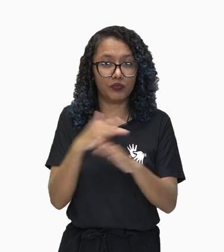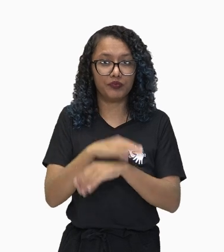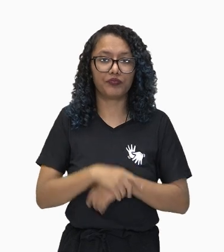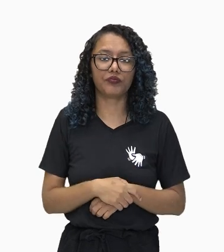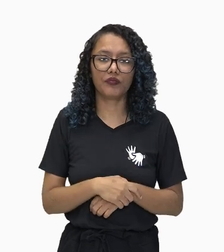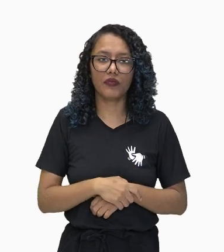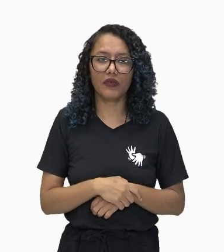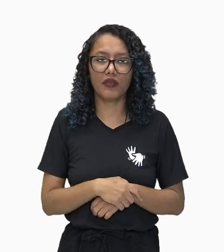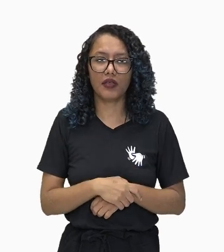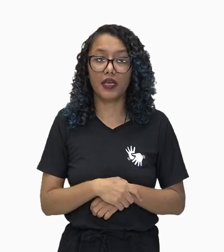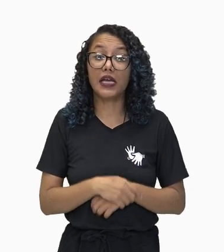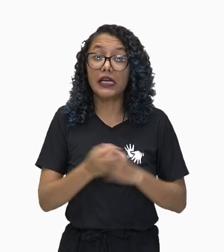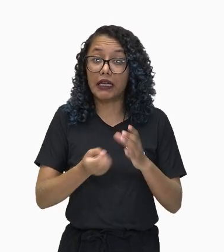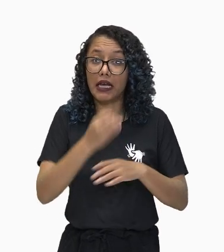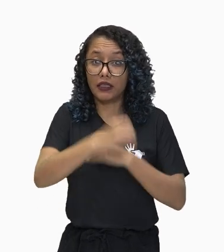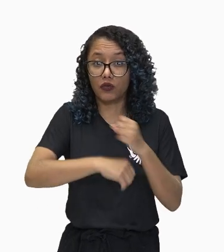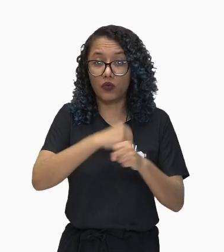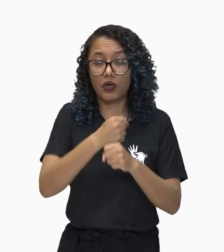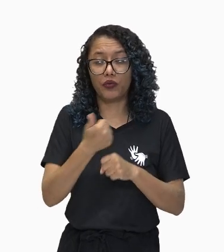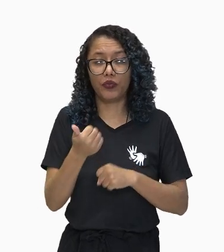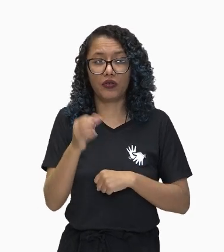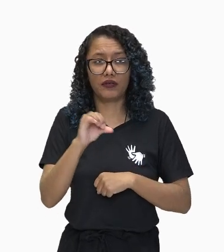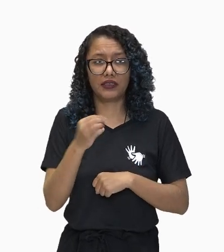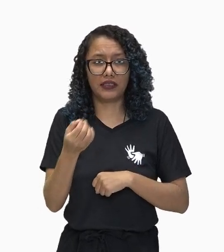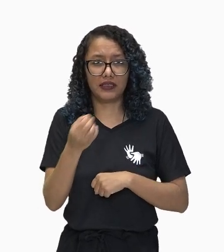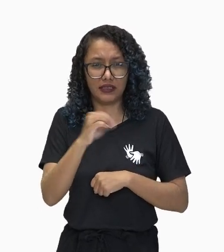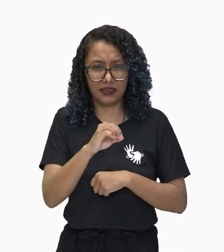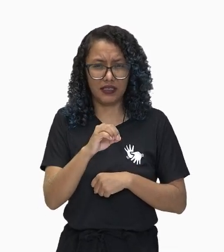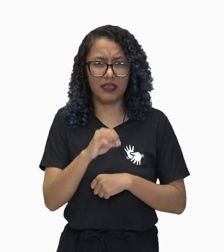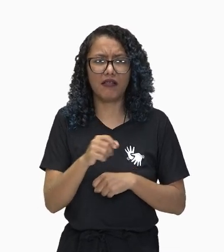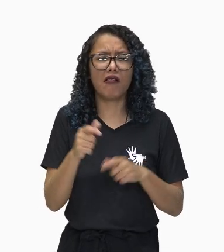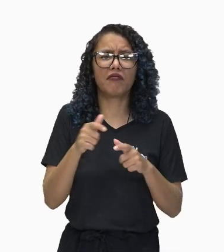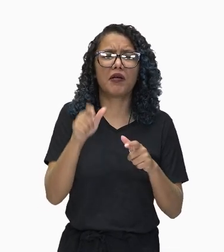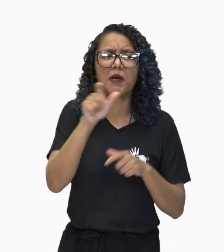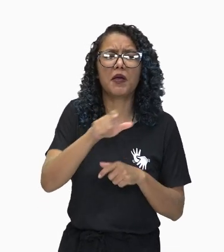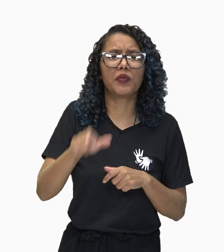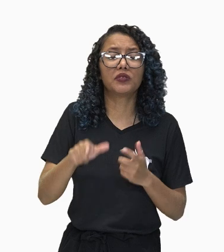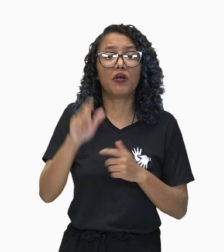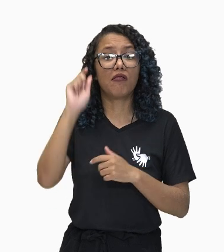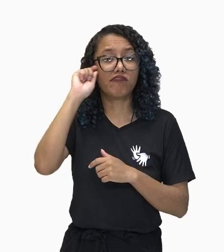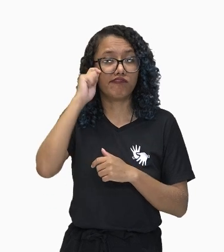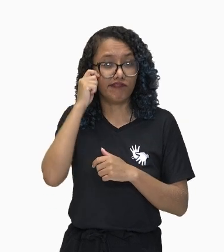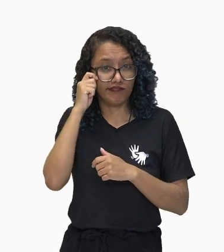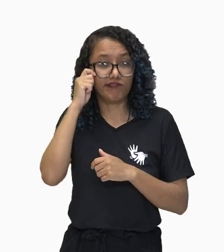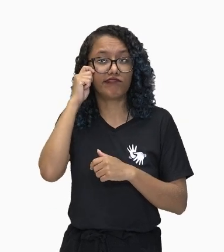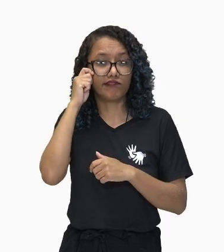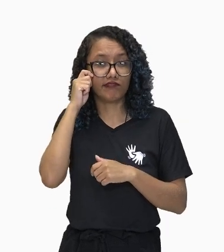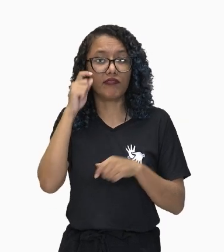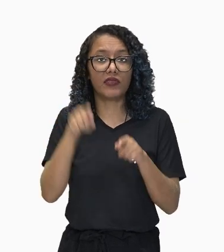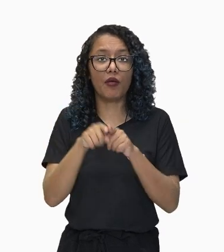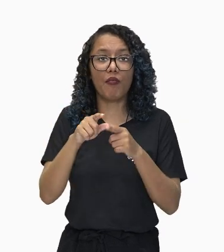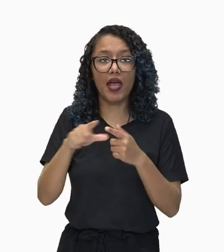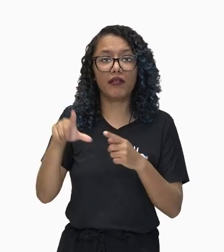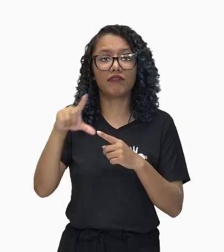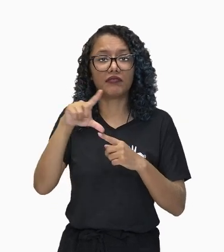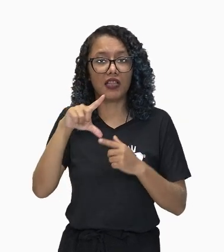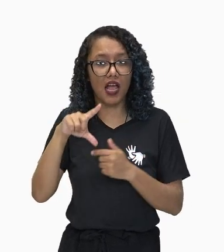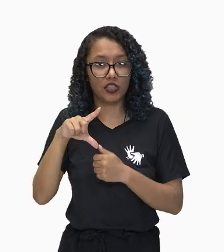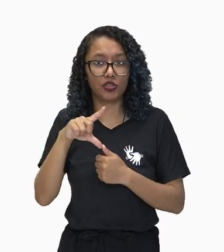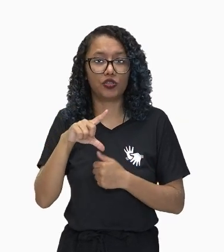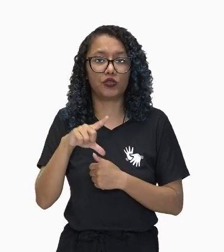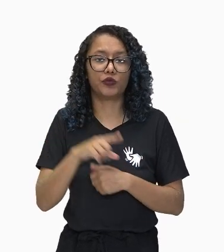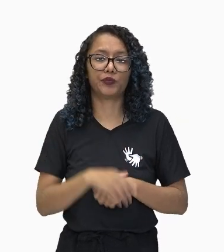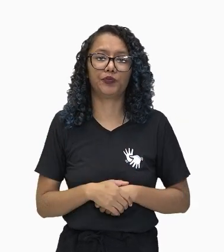afro-americanos, latinos e imigrantes da região, especificamente nos bairros do Bronx e Brooklyn. Essa dança faz